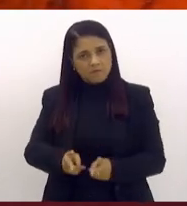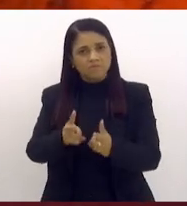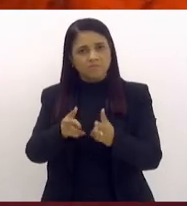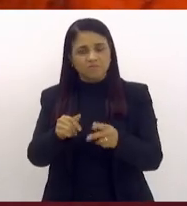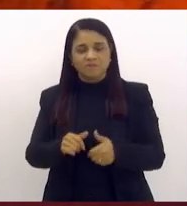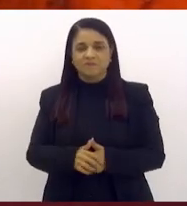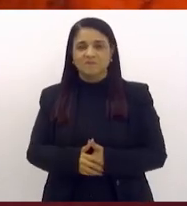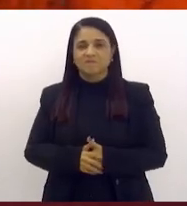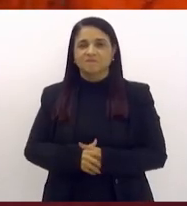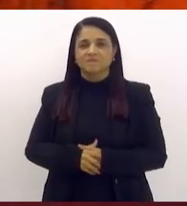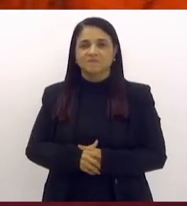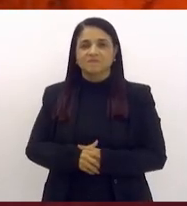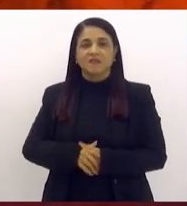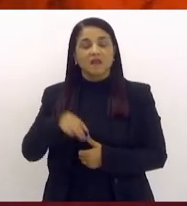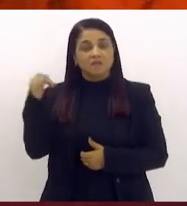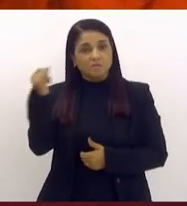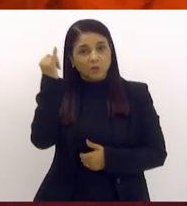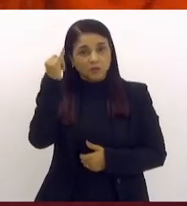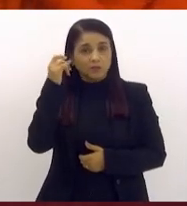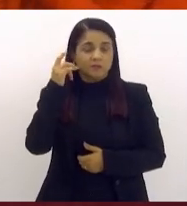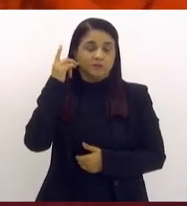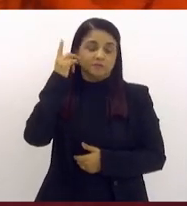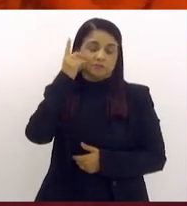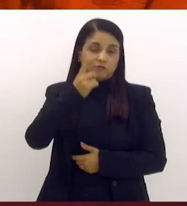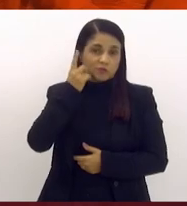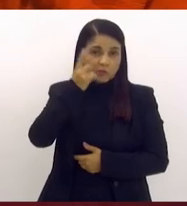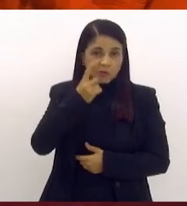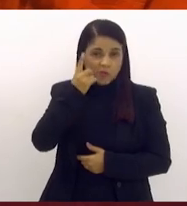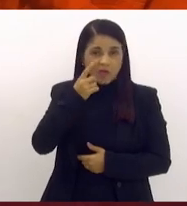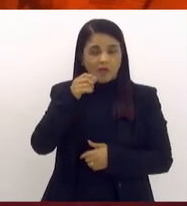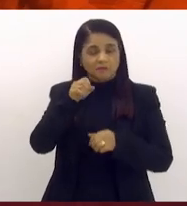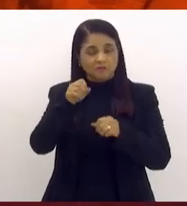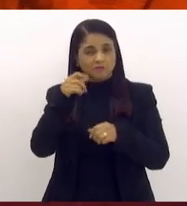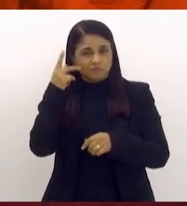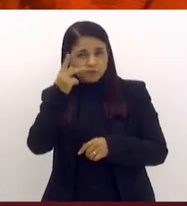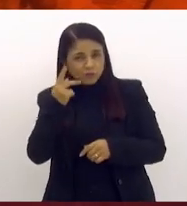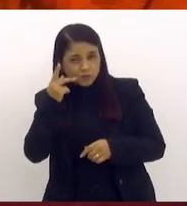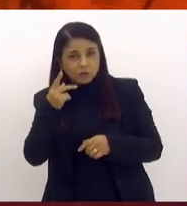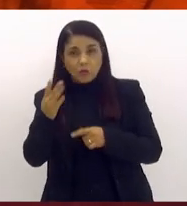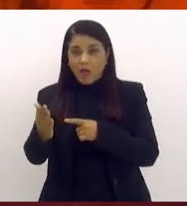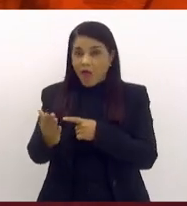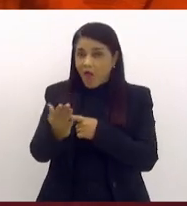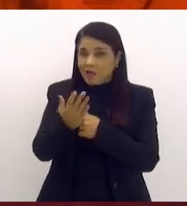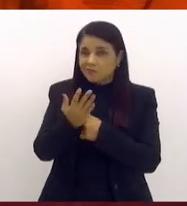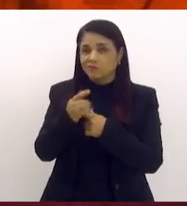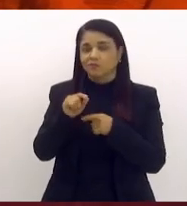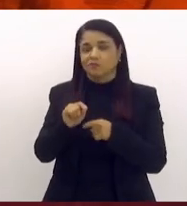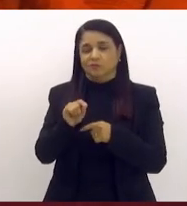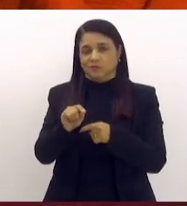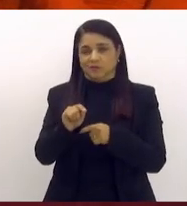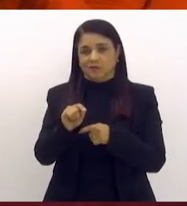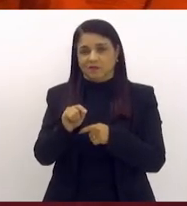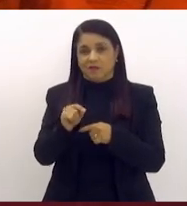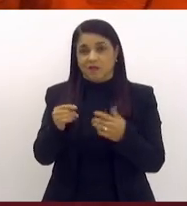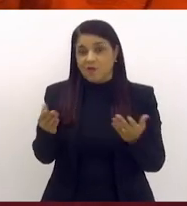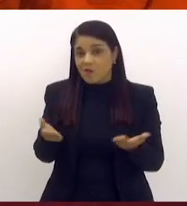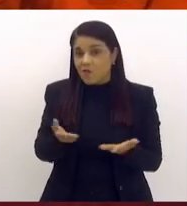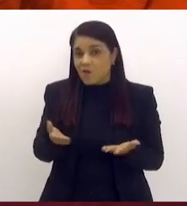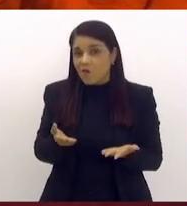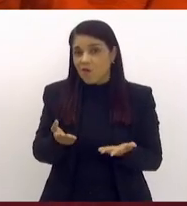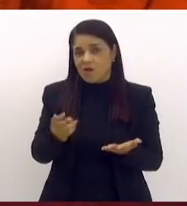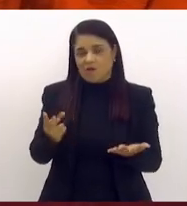importante que as parlamentares os parlamentares em todo o Brasil nos ajuda em algo que está acontecendo exatamente agora nesse